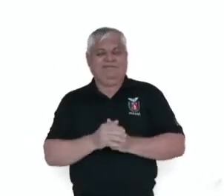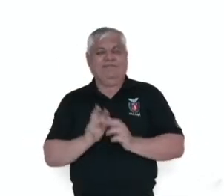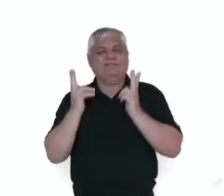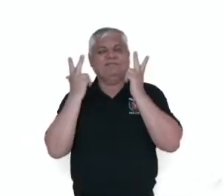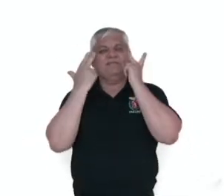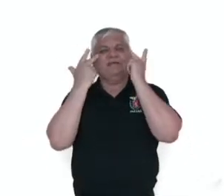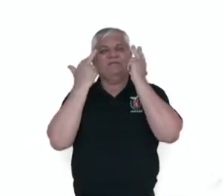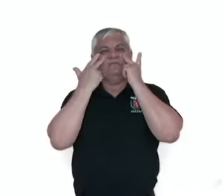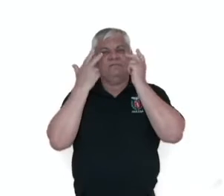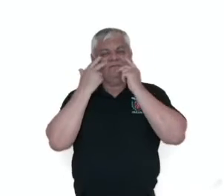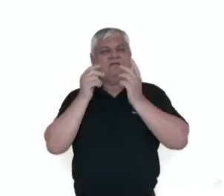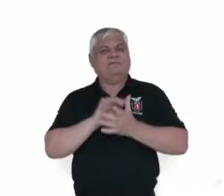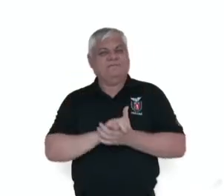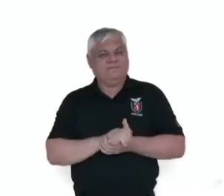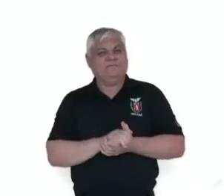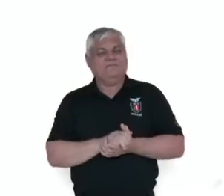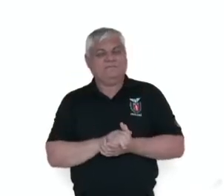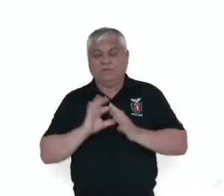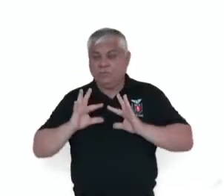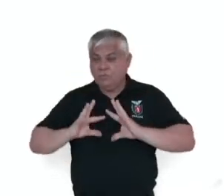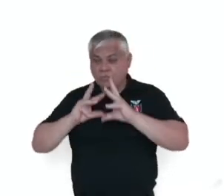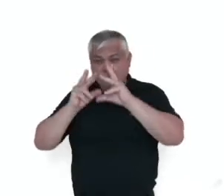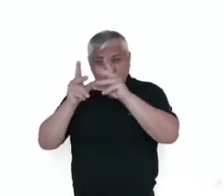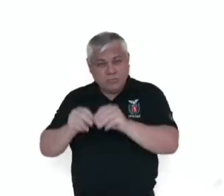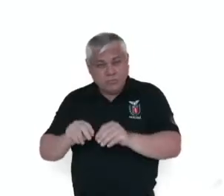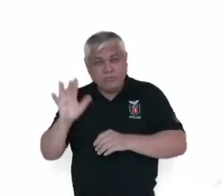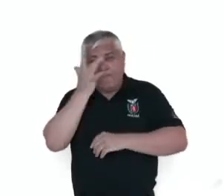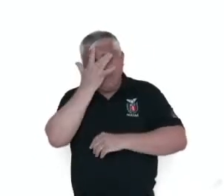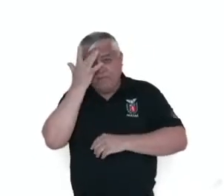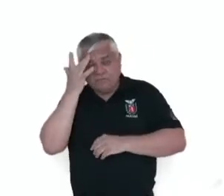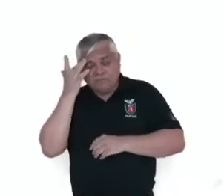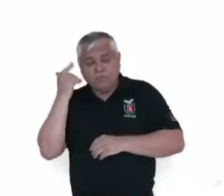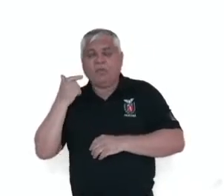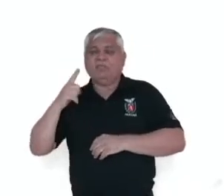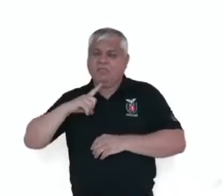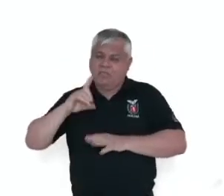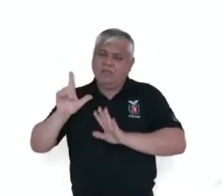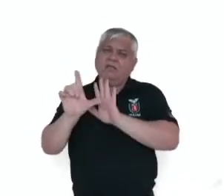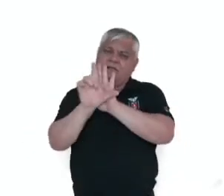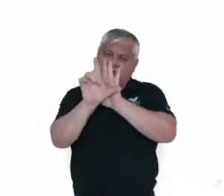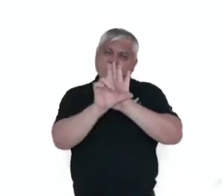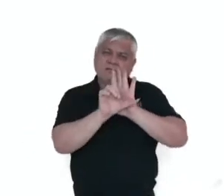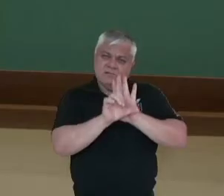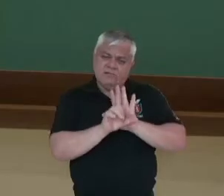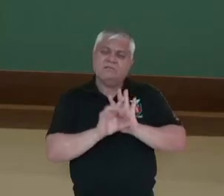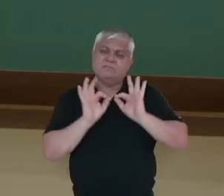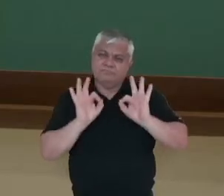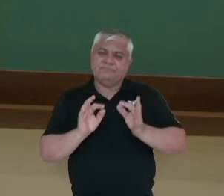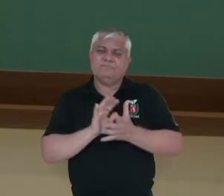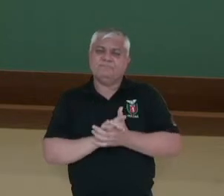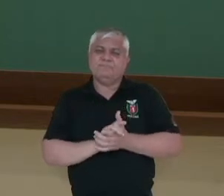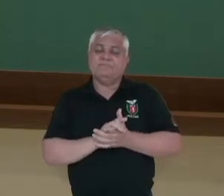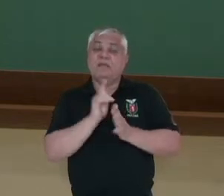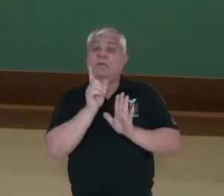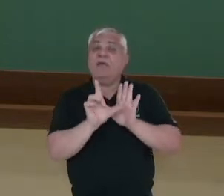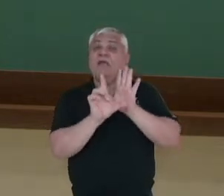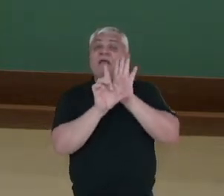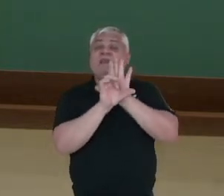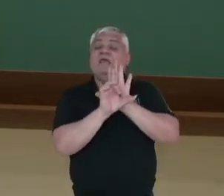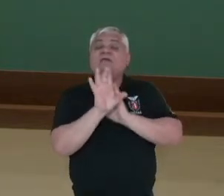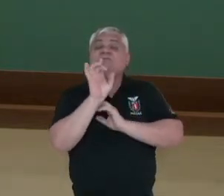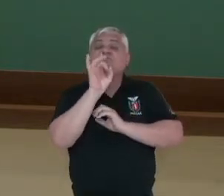e, nesse sentido, todos os seres têm as suas leis. Claro, as leis são para ele